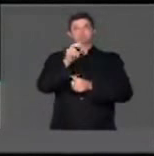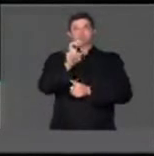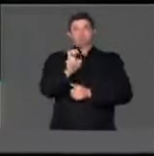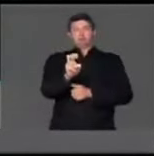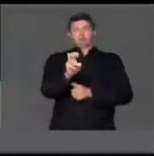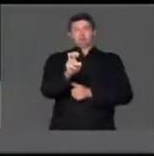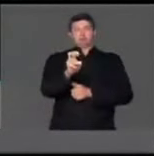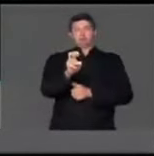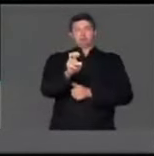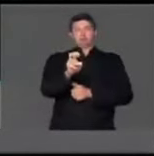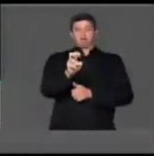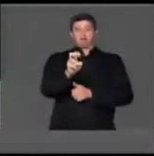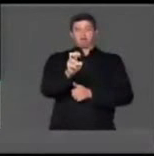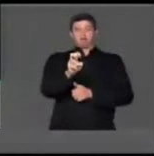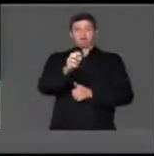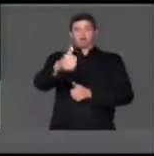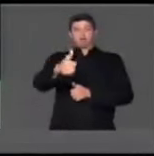Total